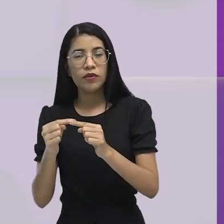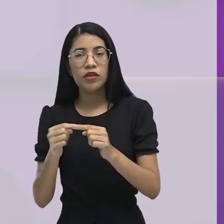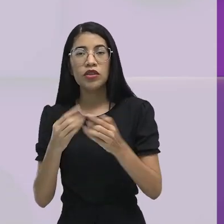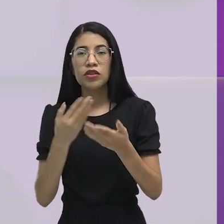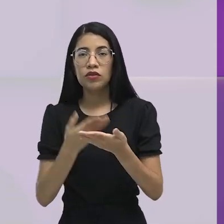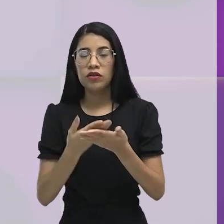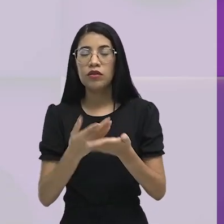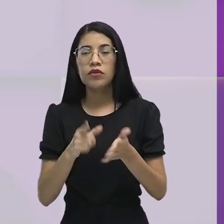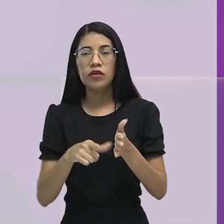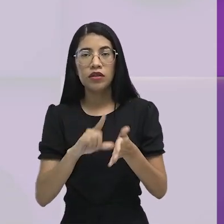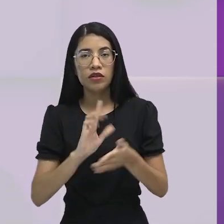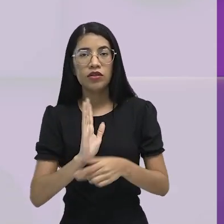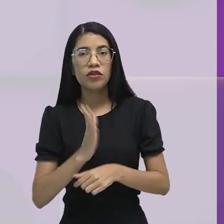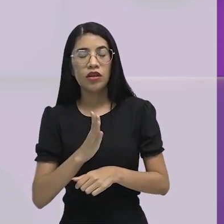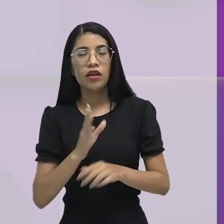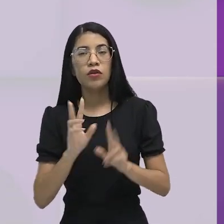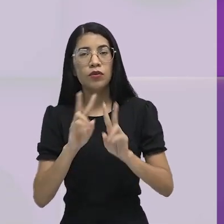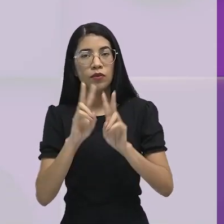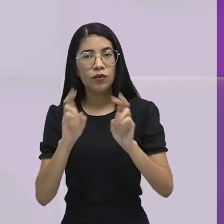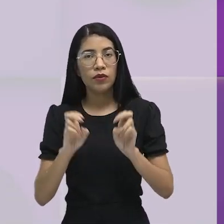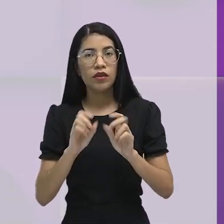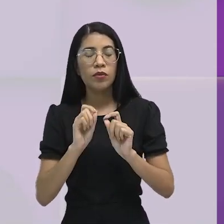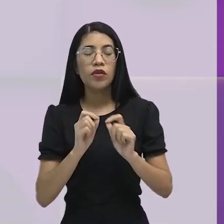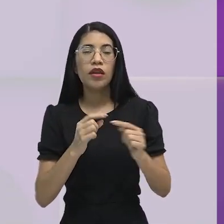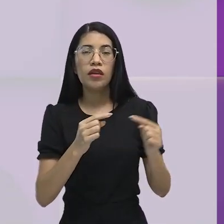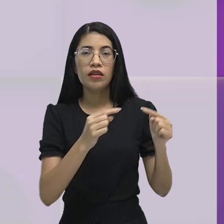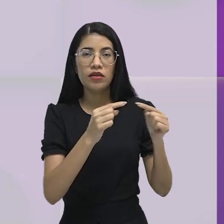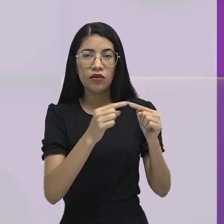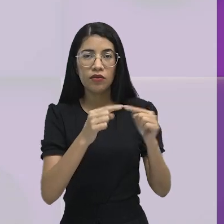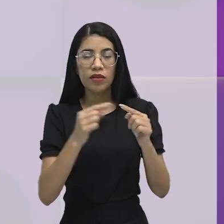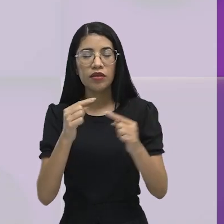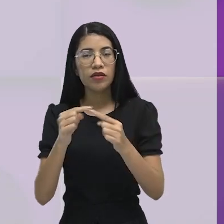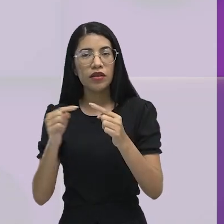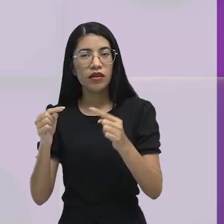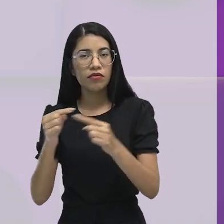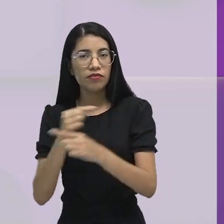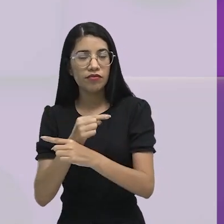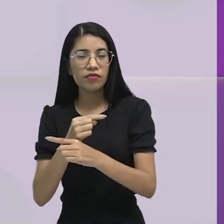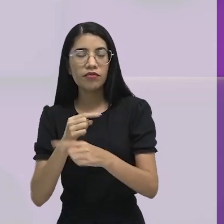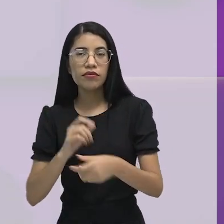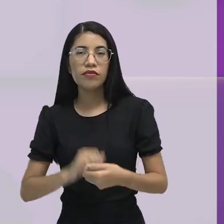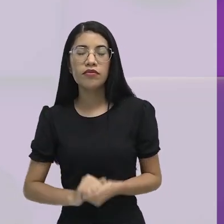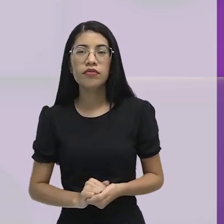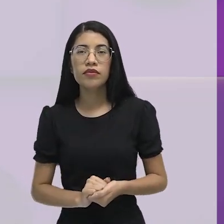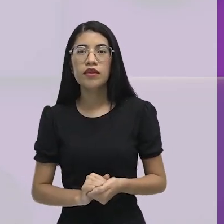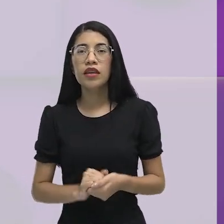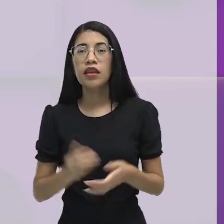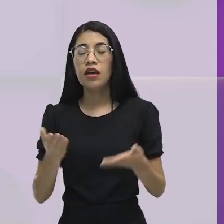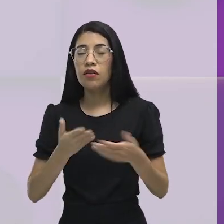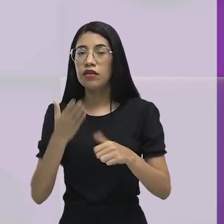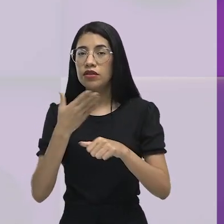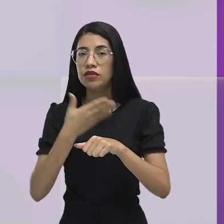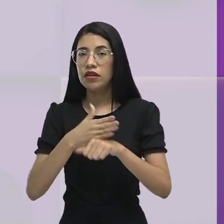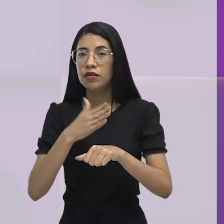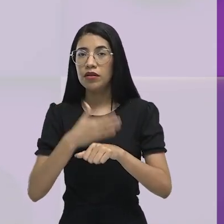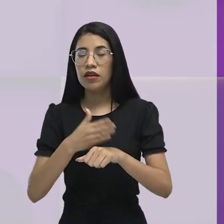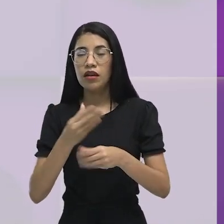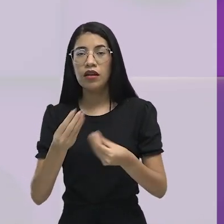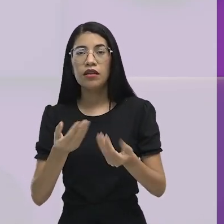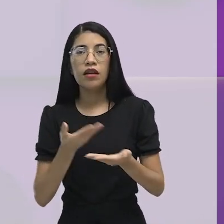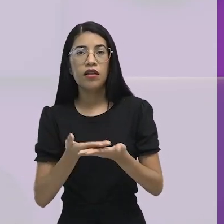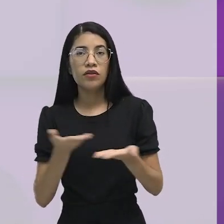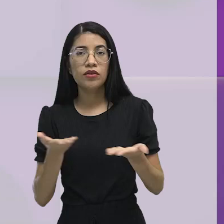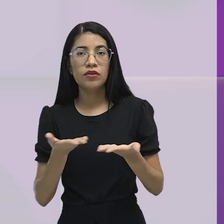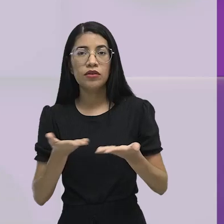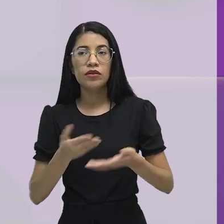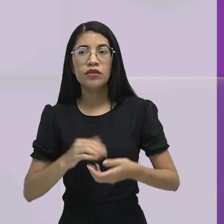aula sobre esse assunto, né, de grandezas direta e inversamente proporcionais, e a gente vai exercitar isso nessa nossa aula